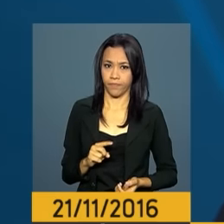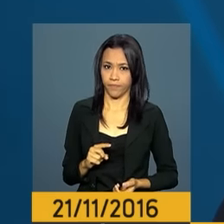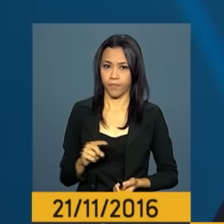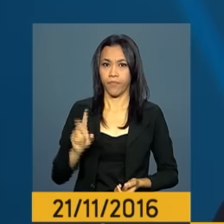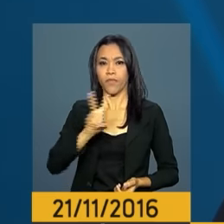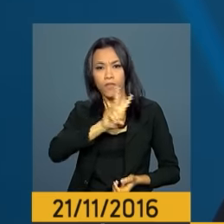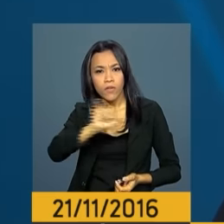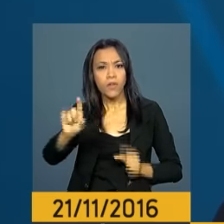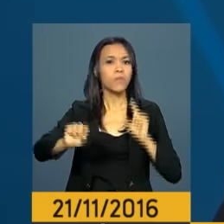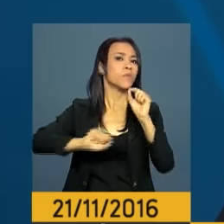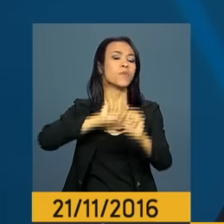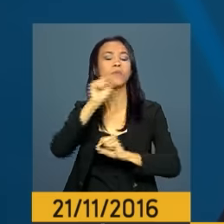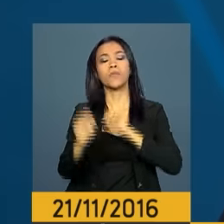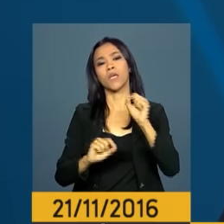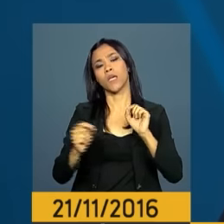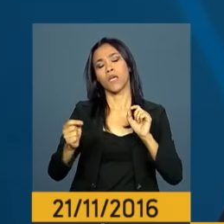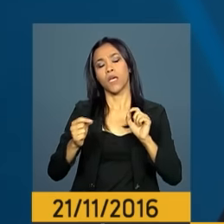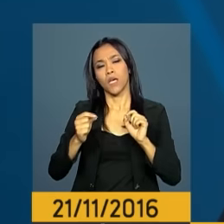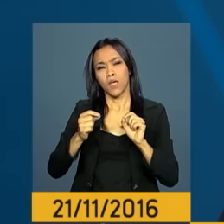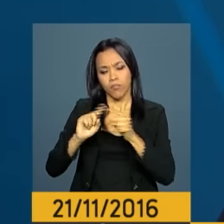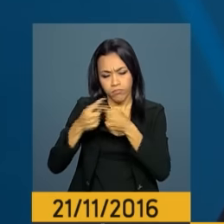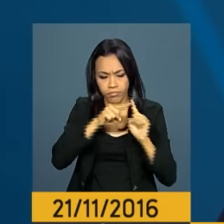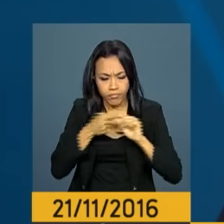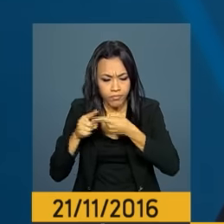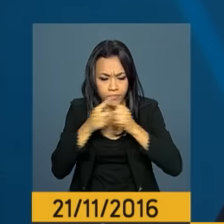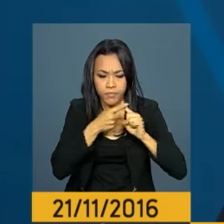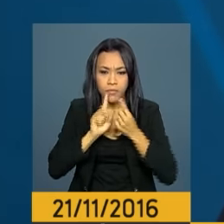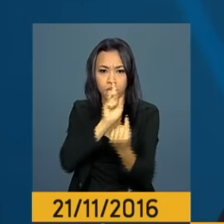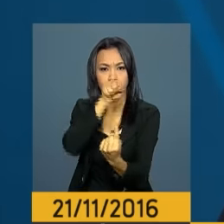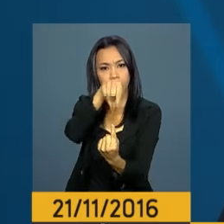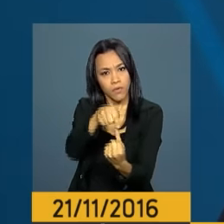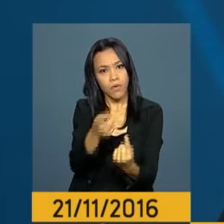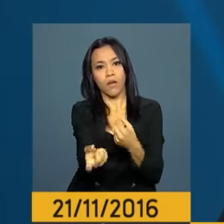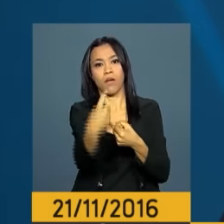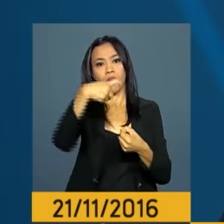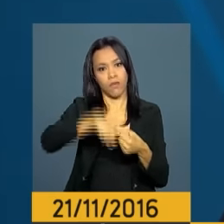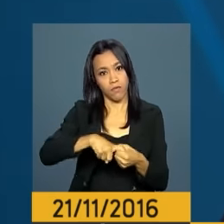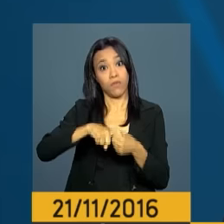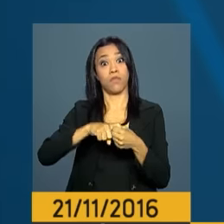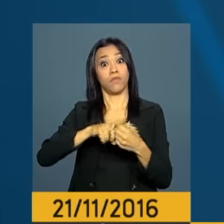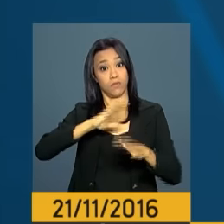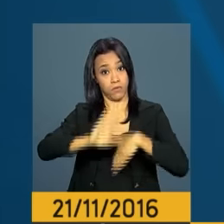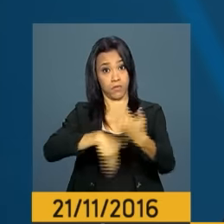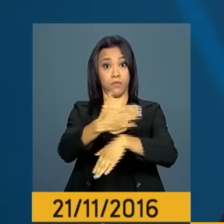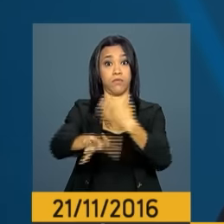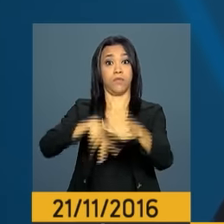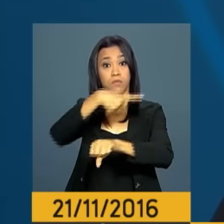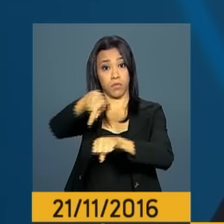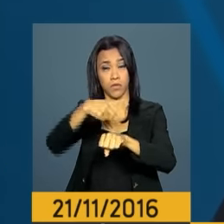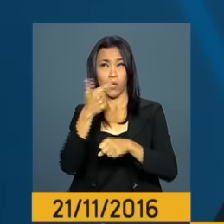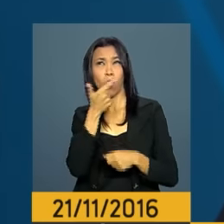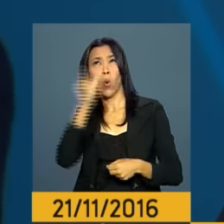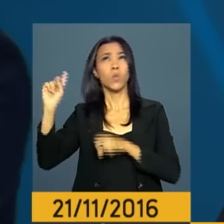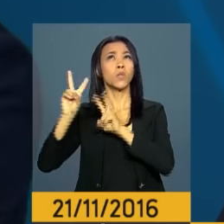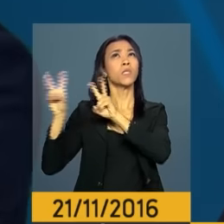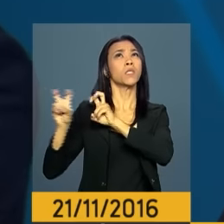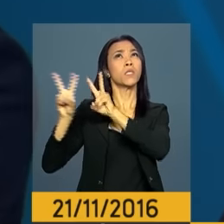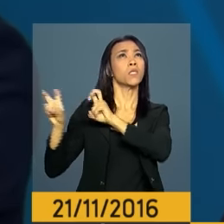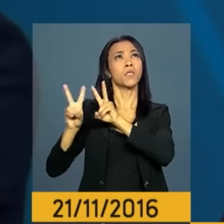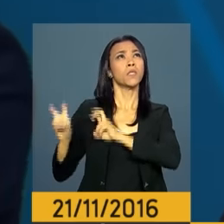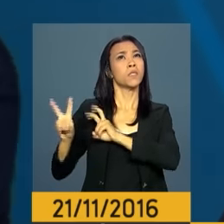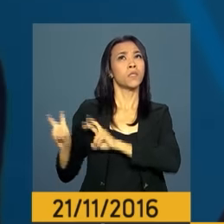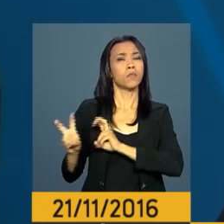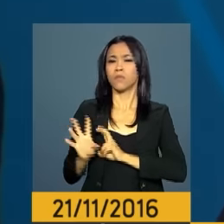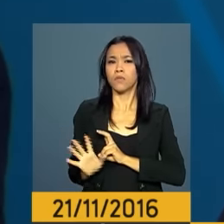da retomada do crescimento. O tema não poderia ser outro, que é a recuperação da